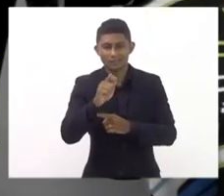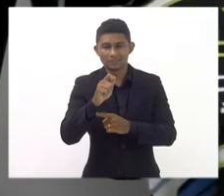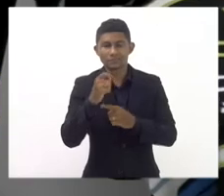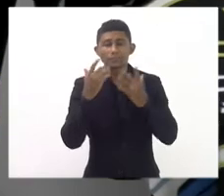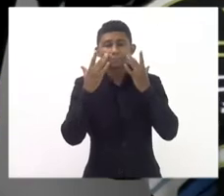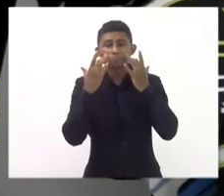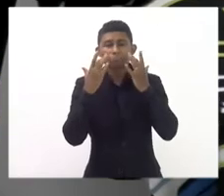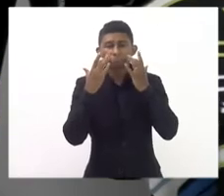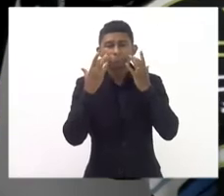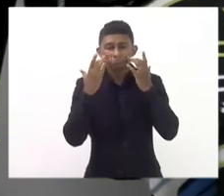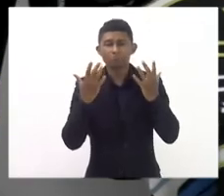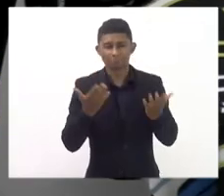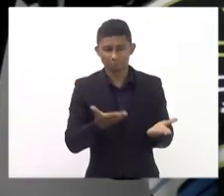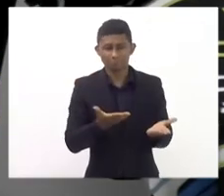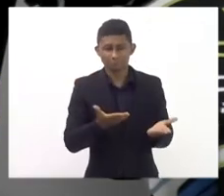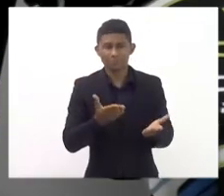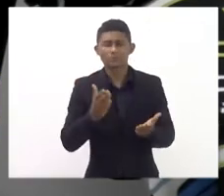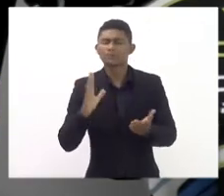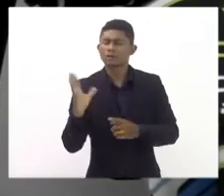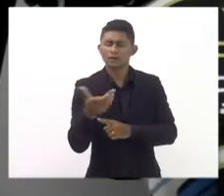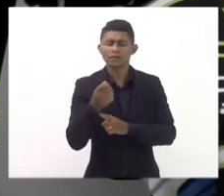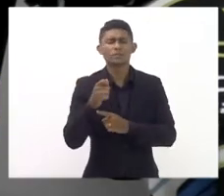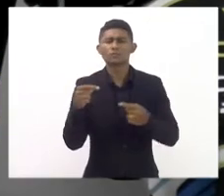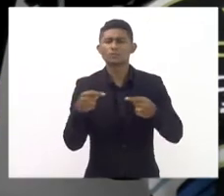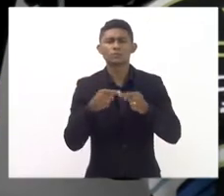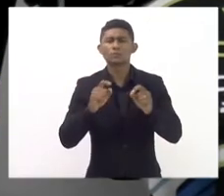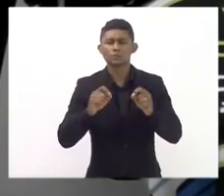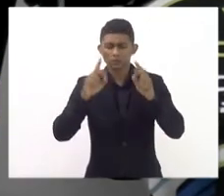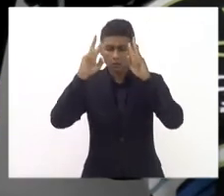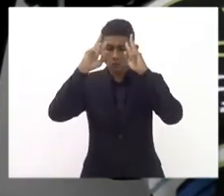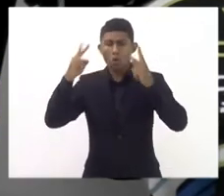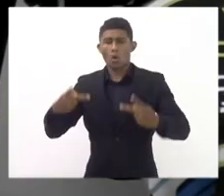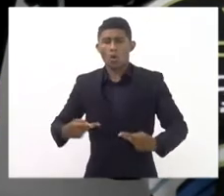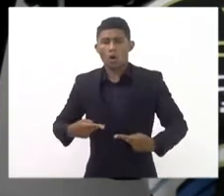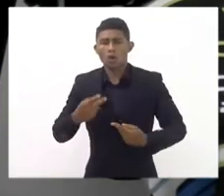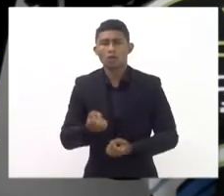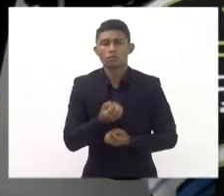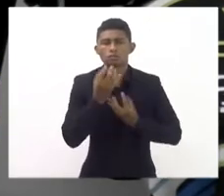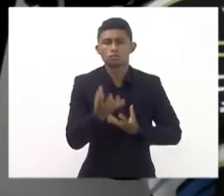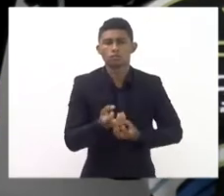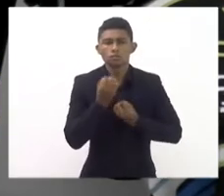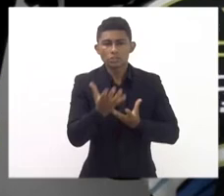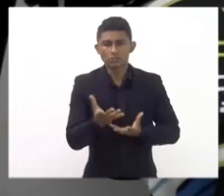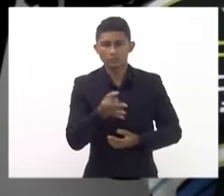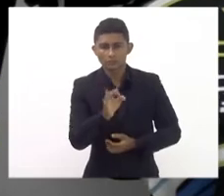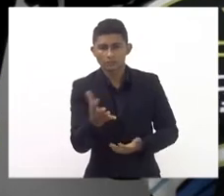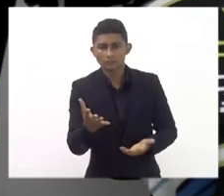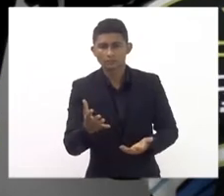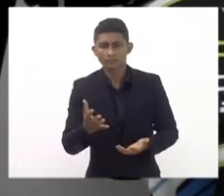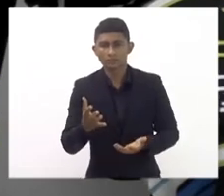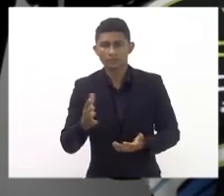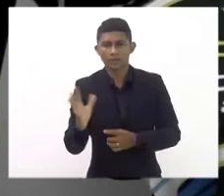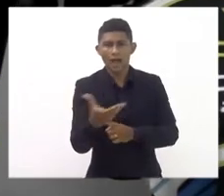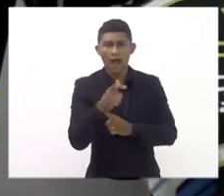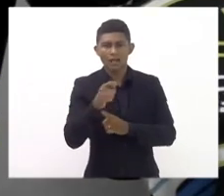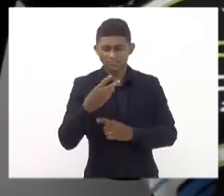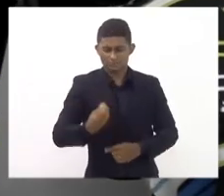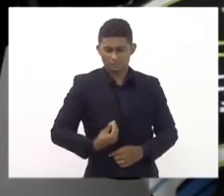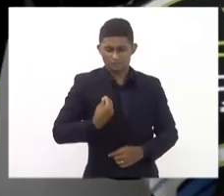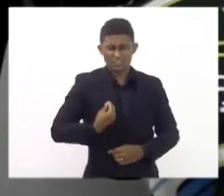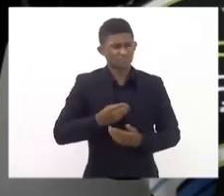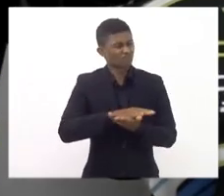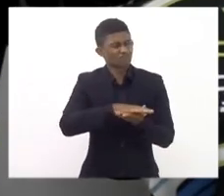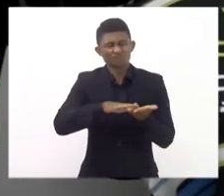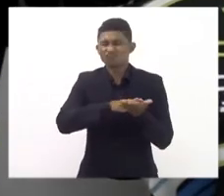é, antes de mais nada, uma expressão humana, é um dos pilares que compõem o que a gente chama de humanidade. Viver sem arte não é possível, a gente sabe disso,